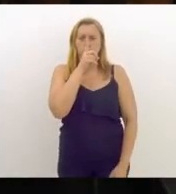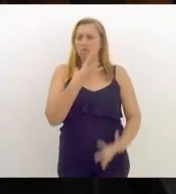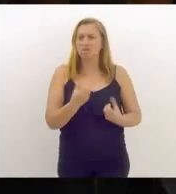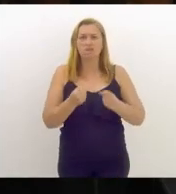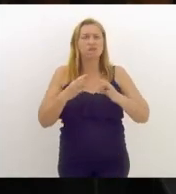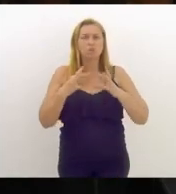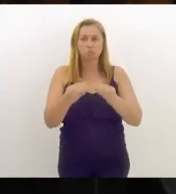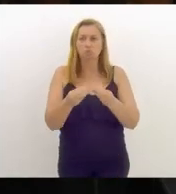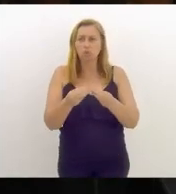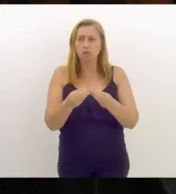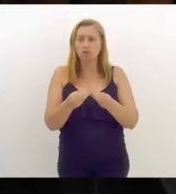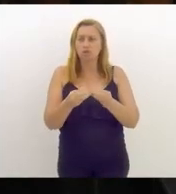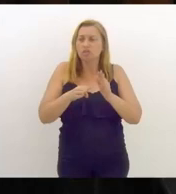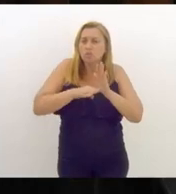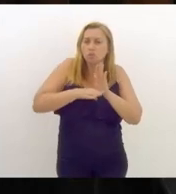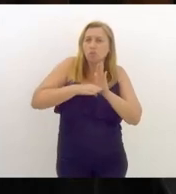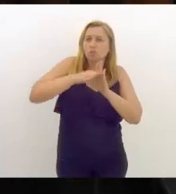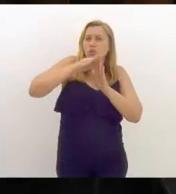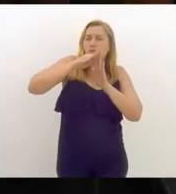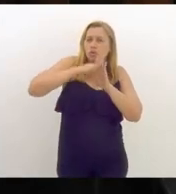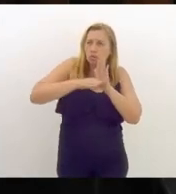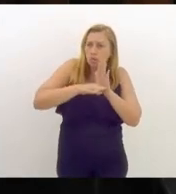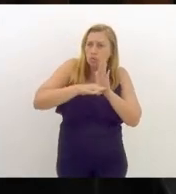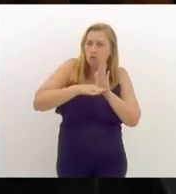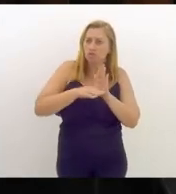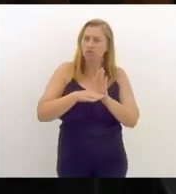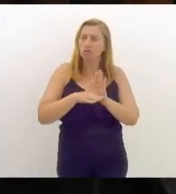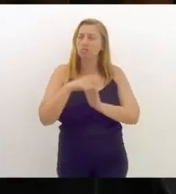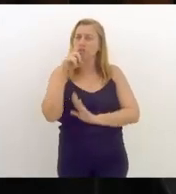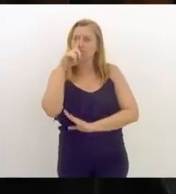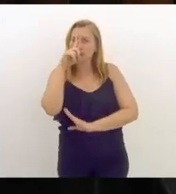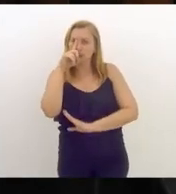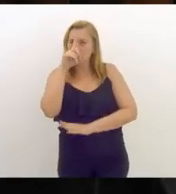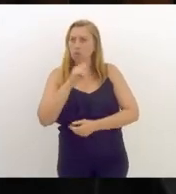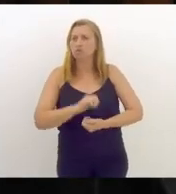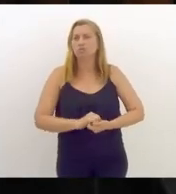Chegamos no nível muito perigoso